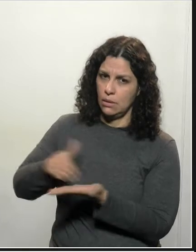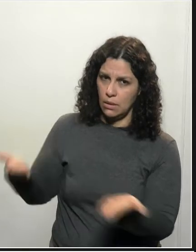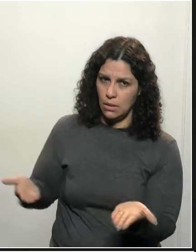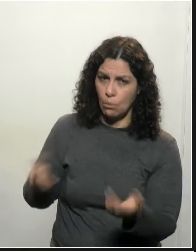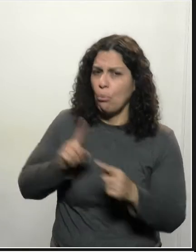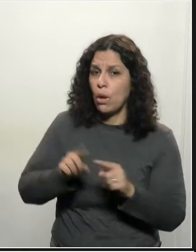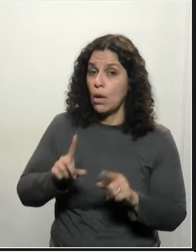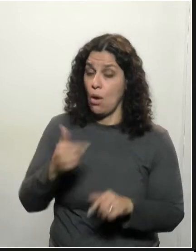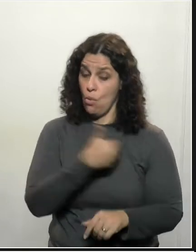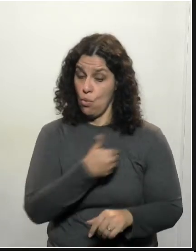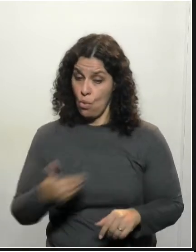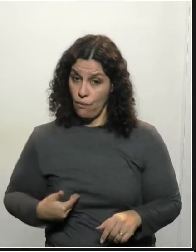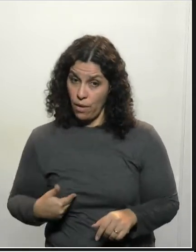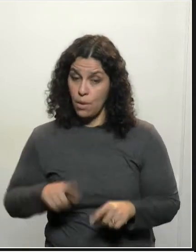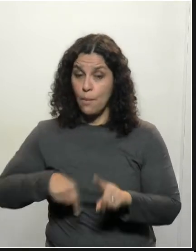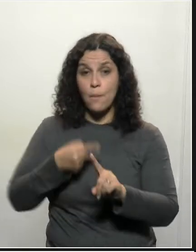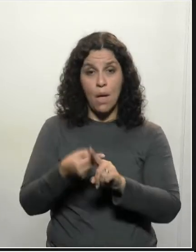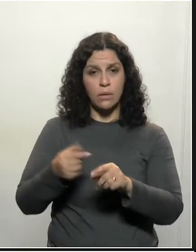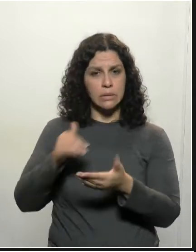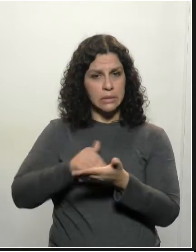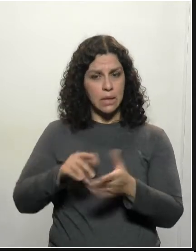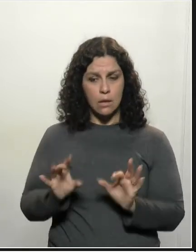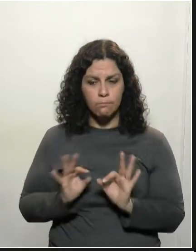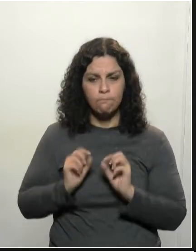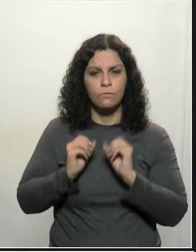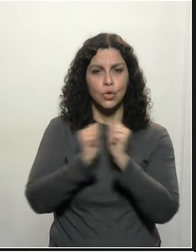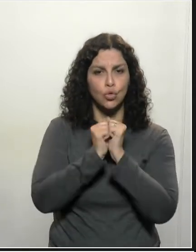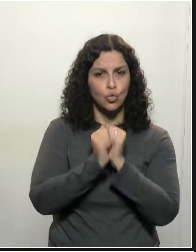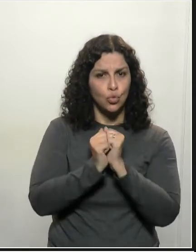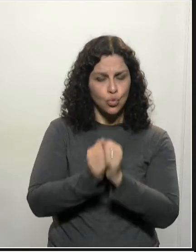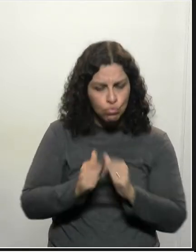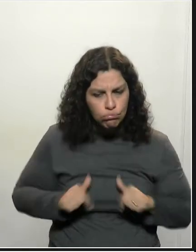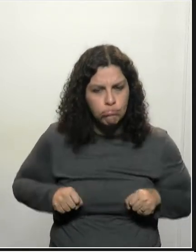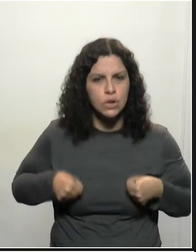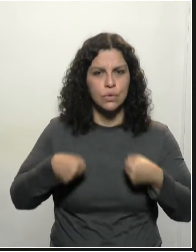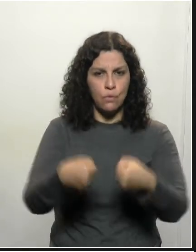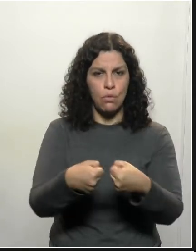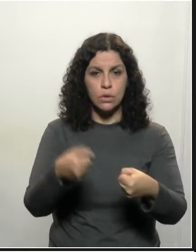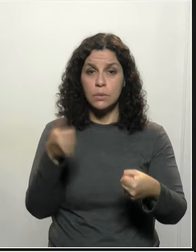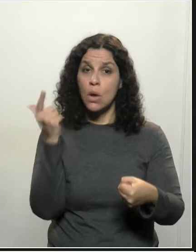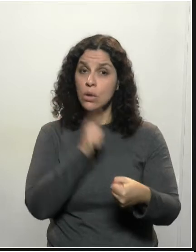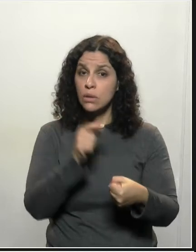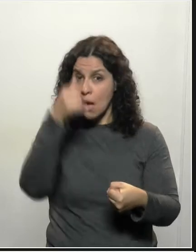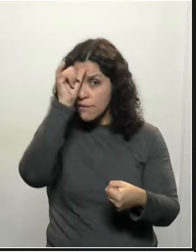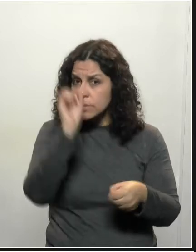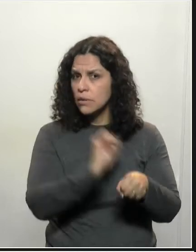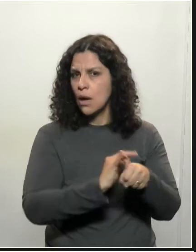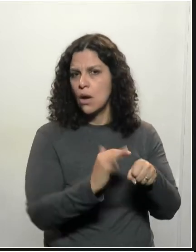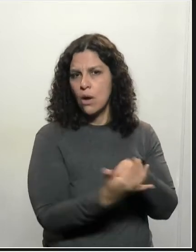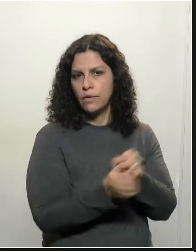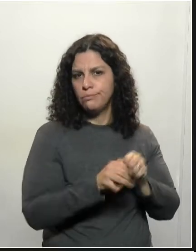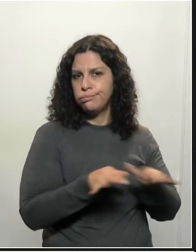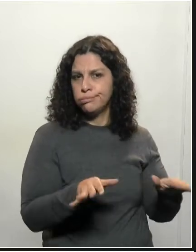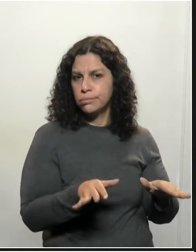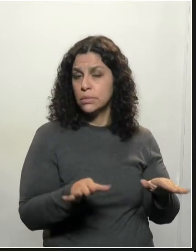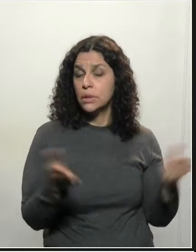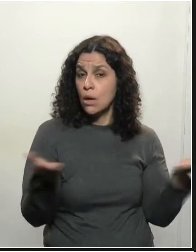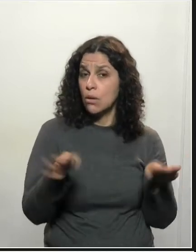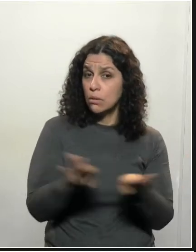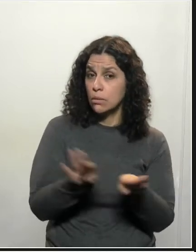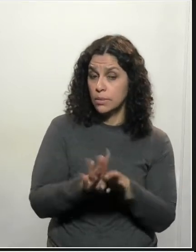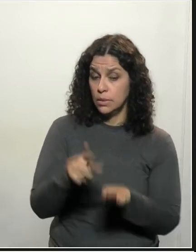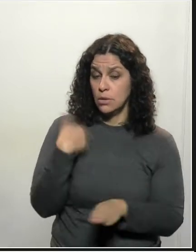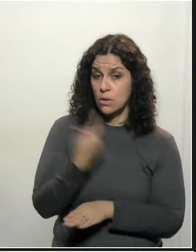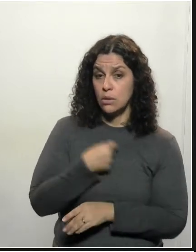grande esforço, junto com a secretaria, para combater esse inimigo invisível. Então, aqui, senhor presidente, senhoras